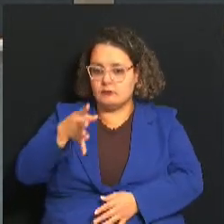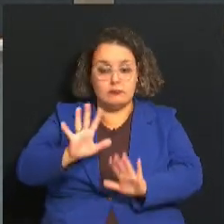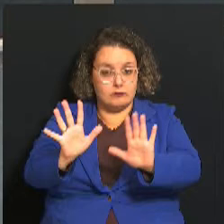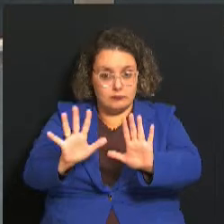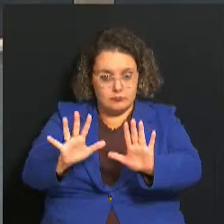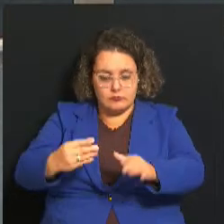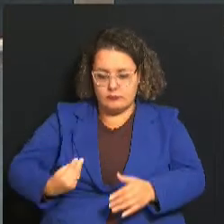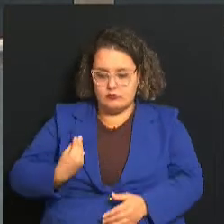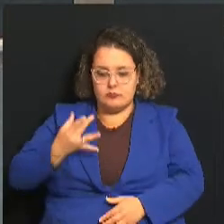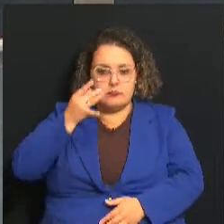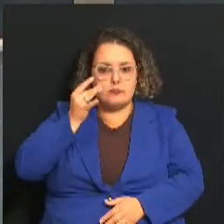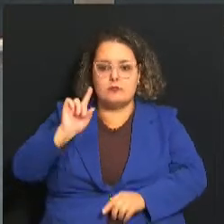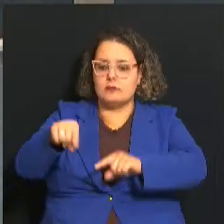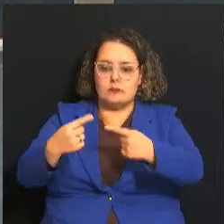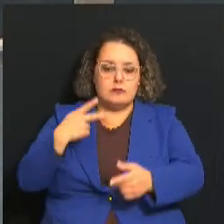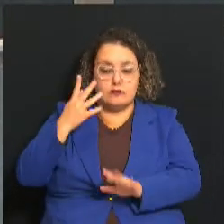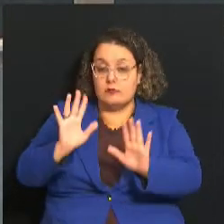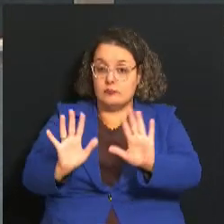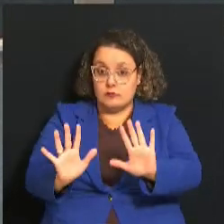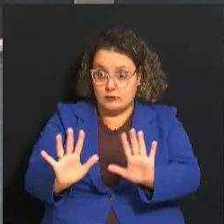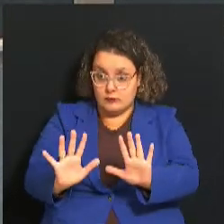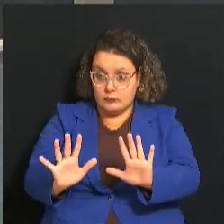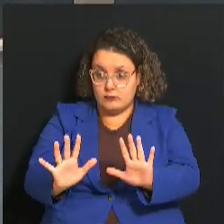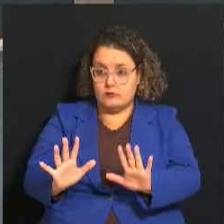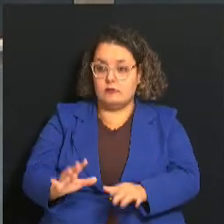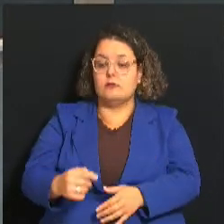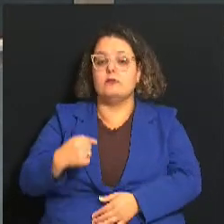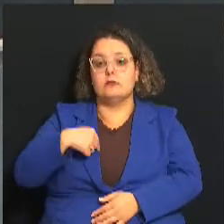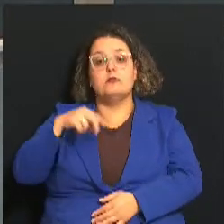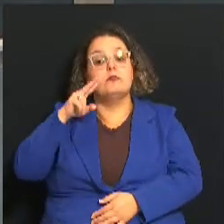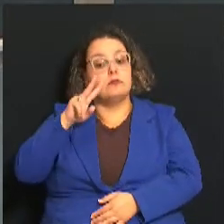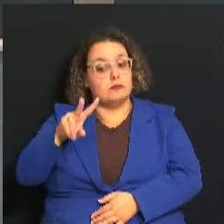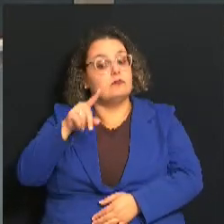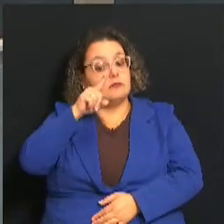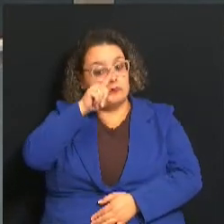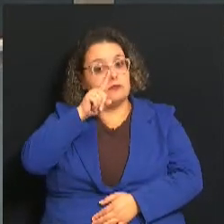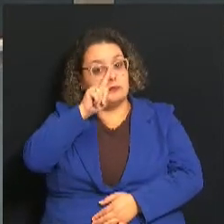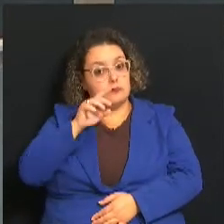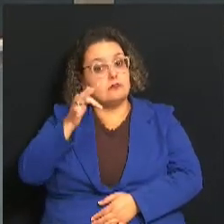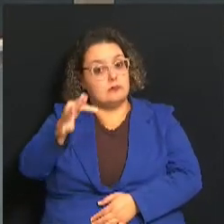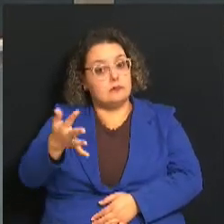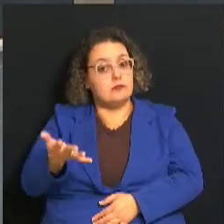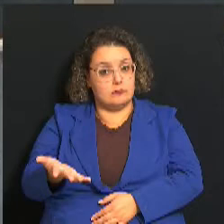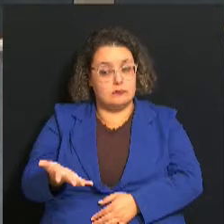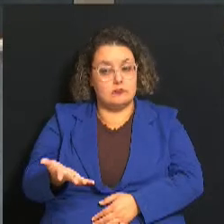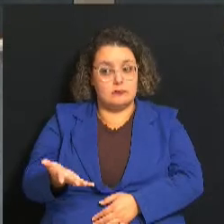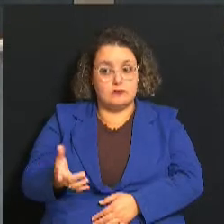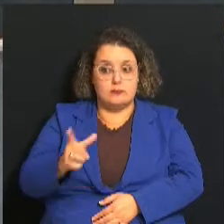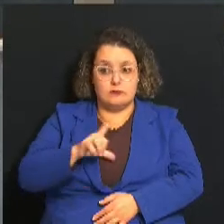demais vereadores. Mas eu vejo esse grande risco. Então, eu teria como proposta